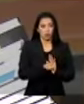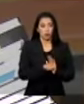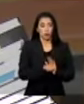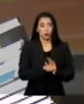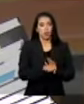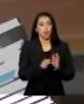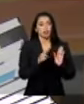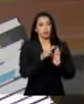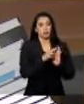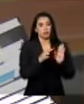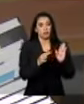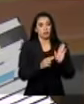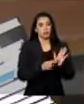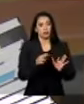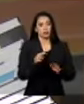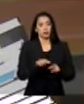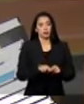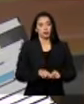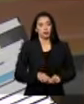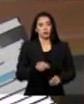normativo pelo Judiciário.